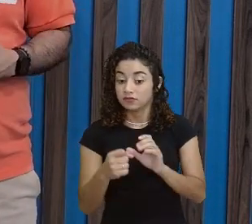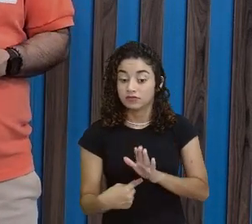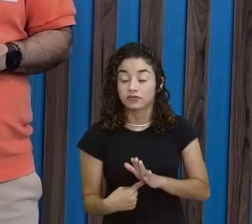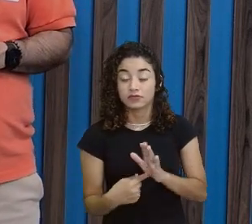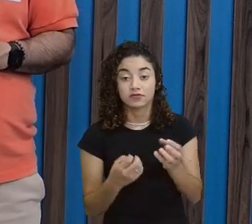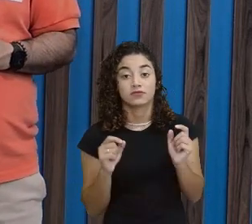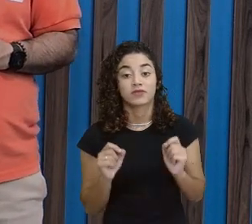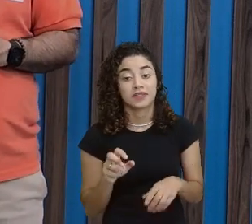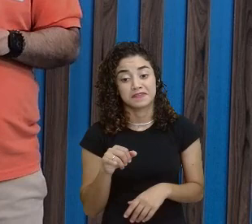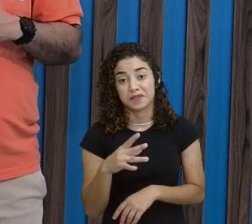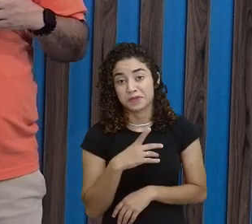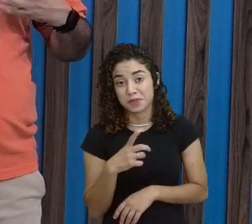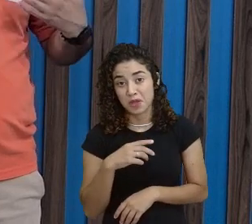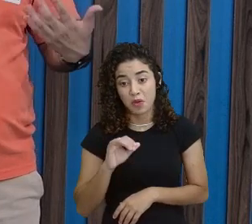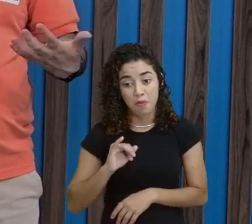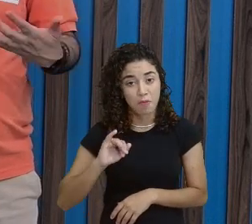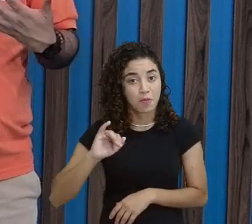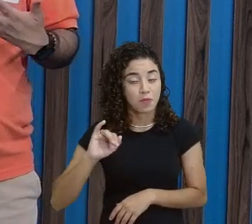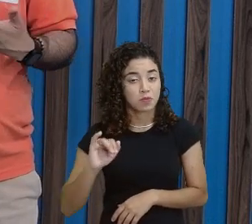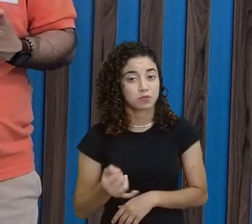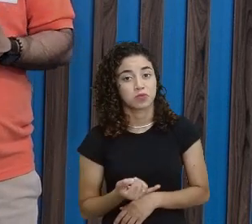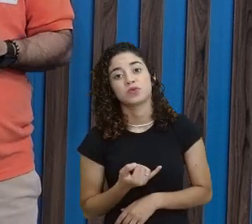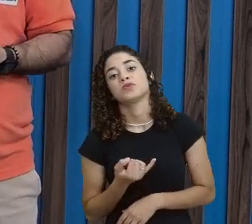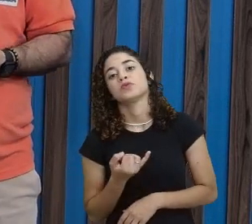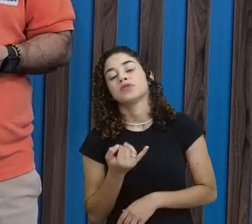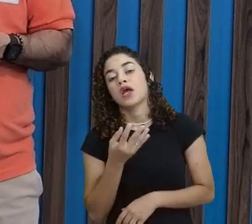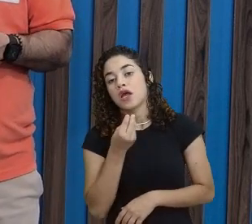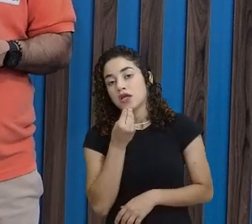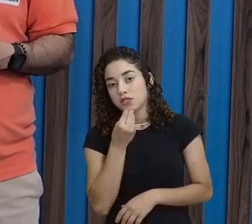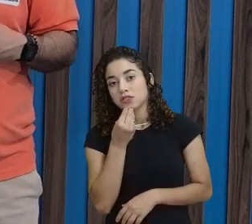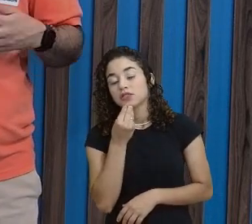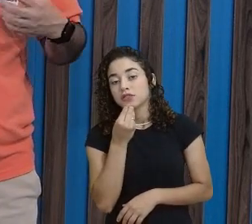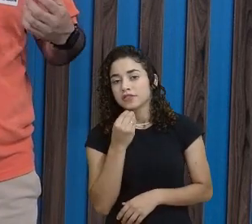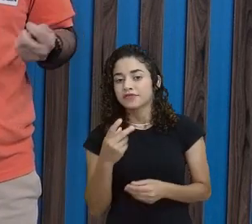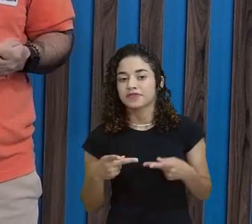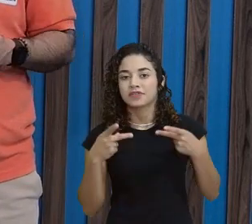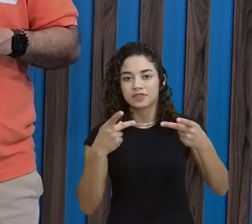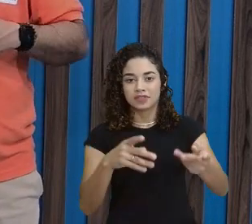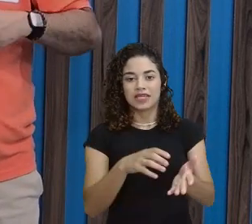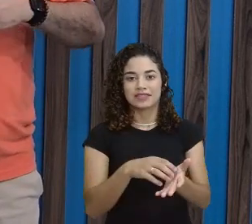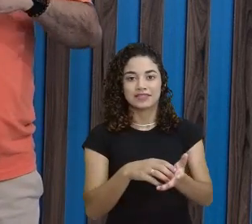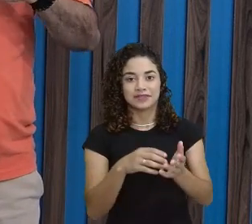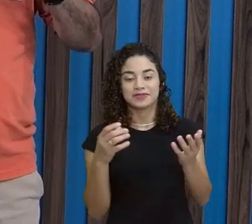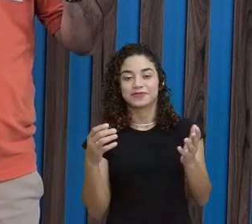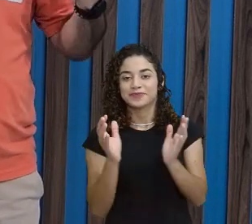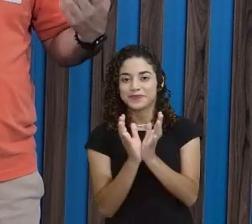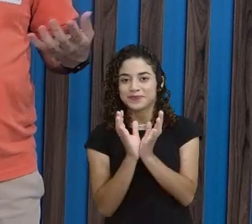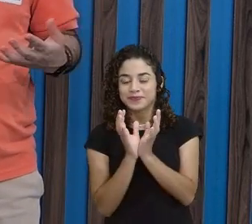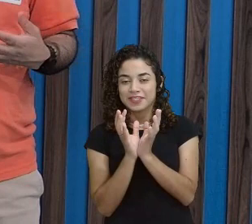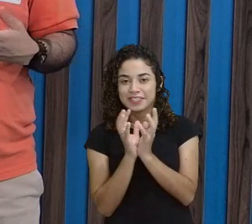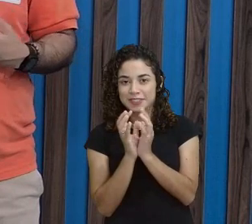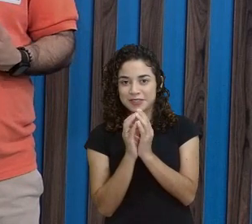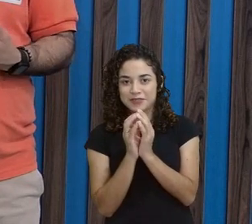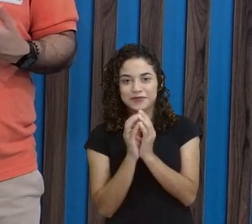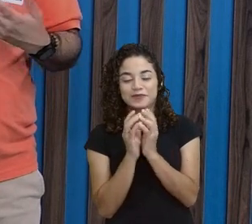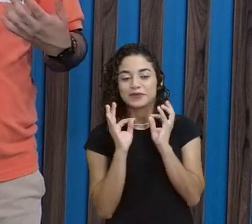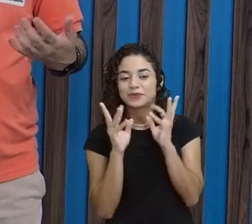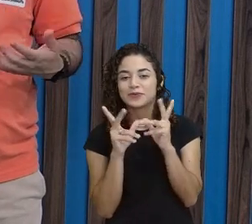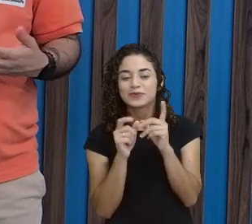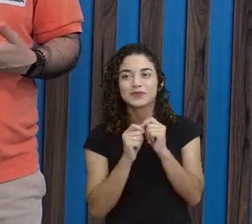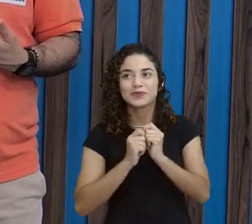a oportunidade aí de visitar o centro do Recife, nesse momento vai ver que a cidade está bem iluminada,